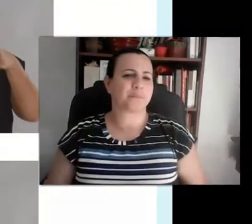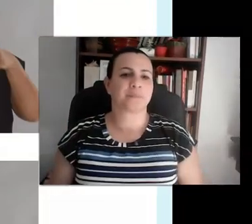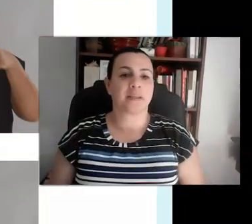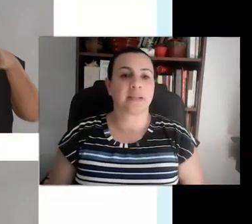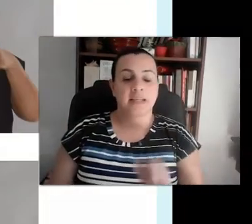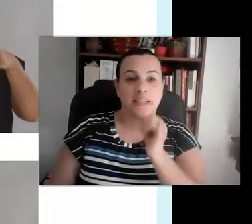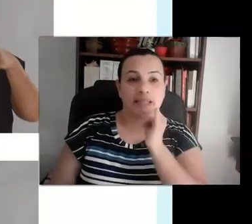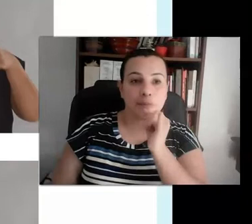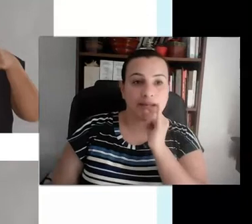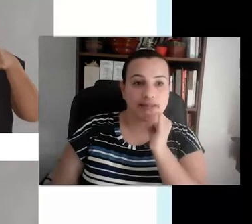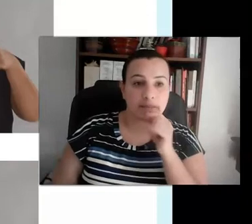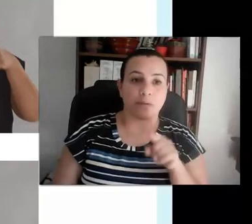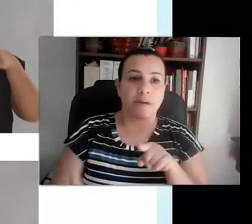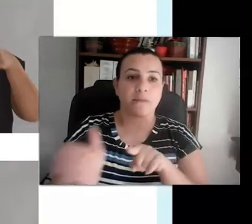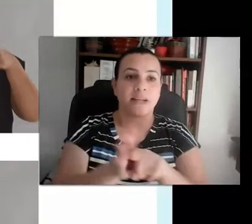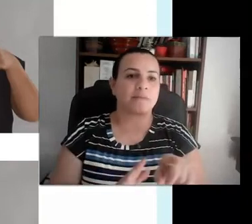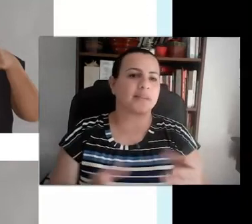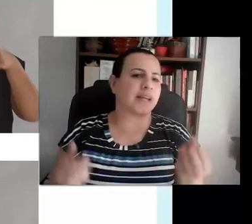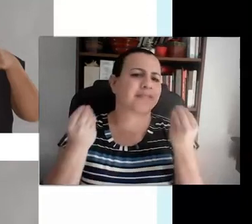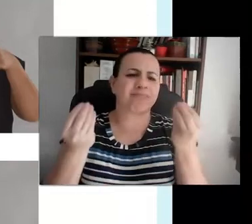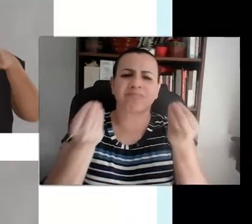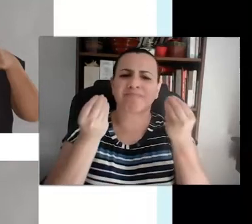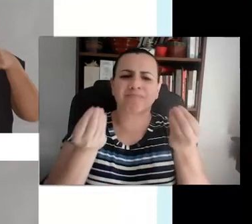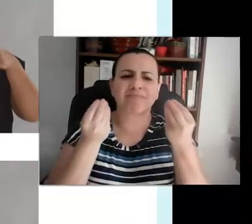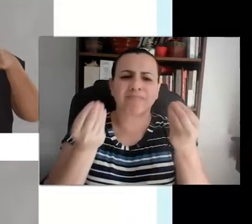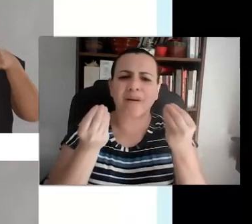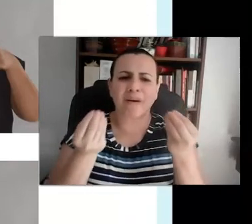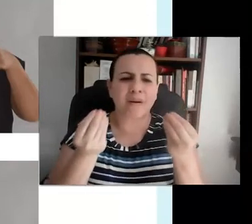Como? Então, por exemplo, vou perguntar para vocês.